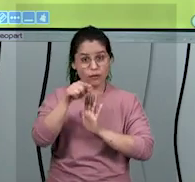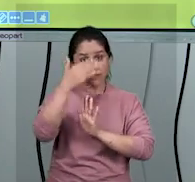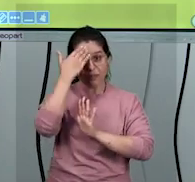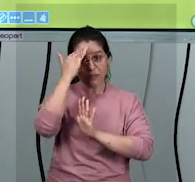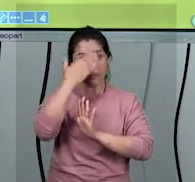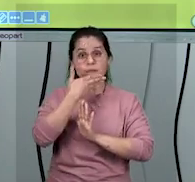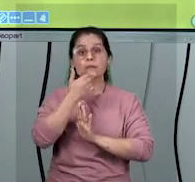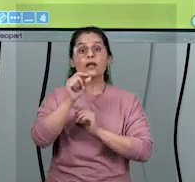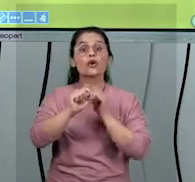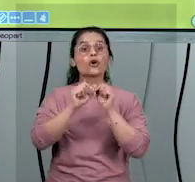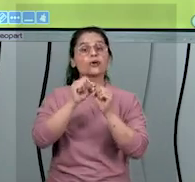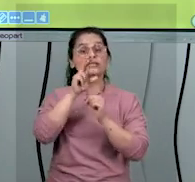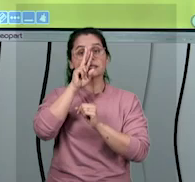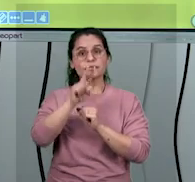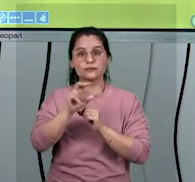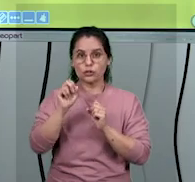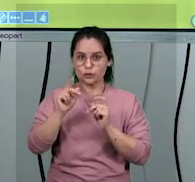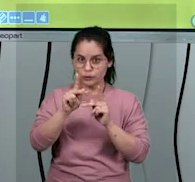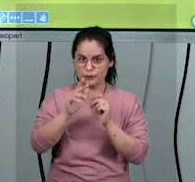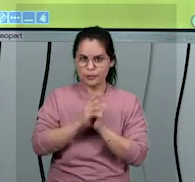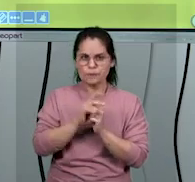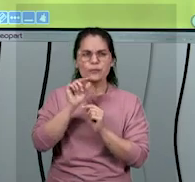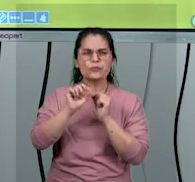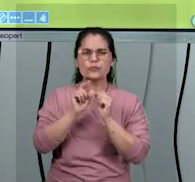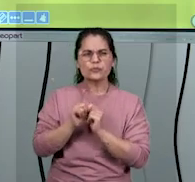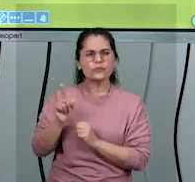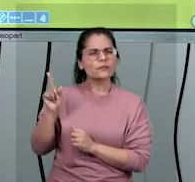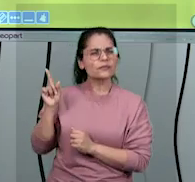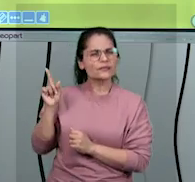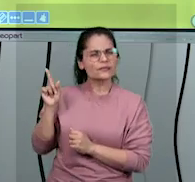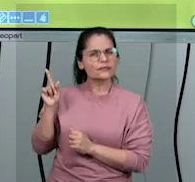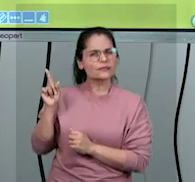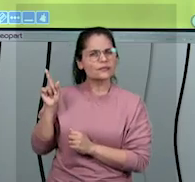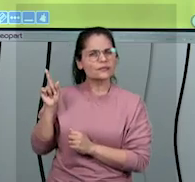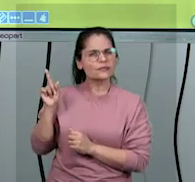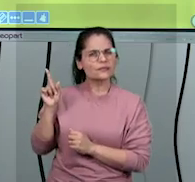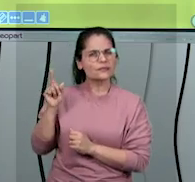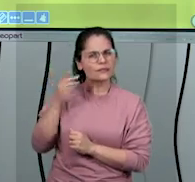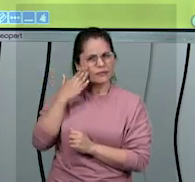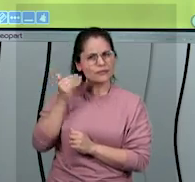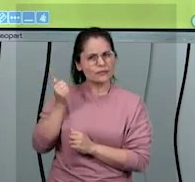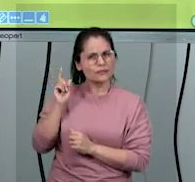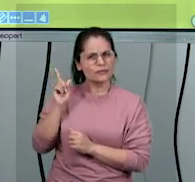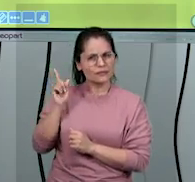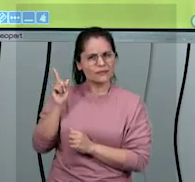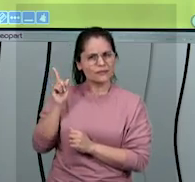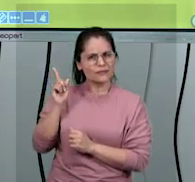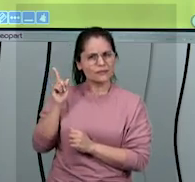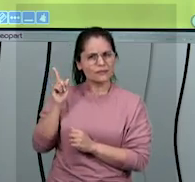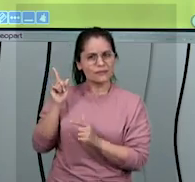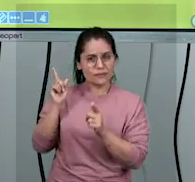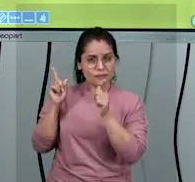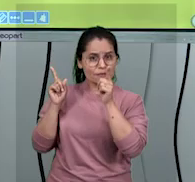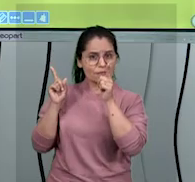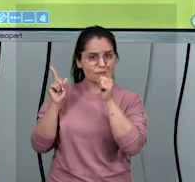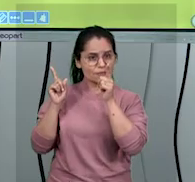entenda o que é que você está vendo, certo? Tudo bem. Nós temos aqui